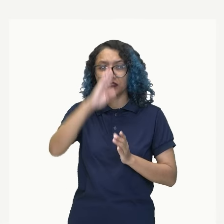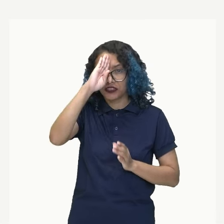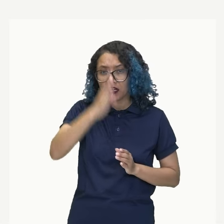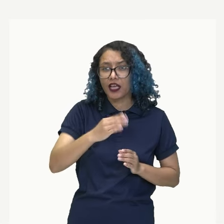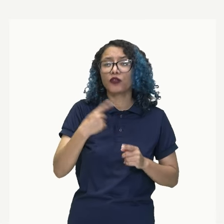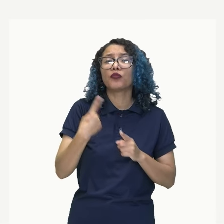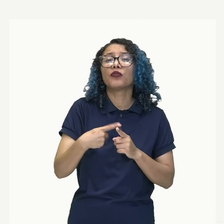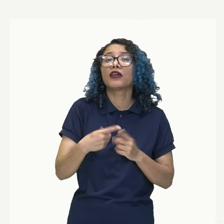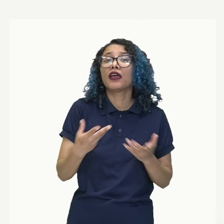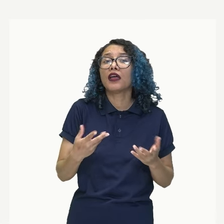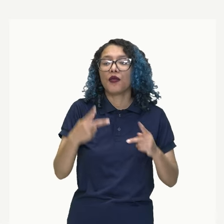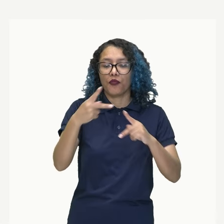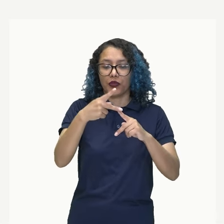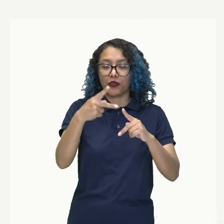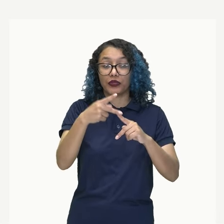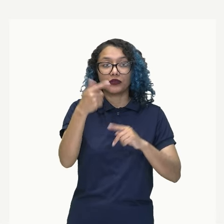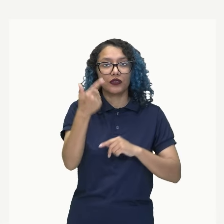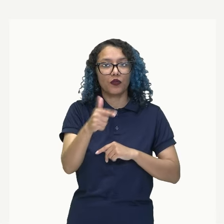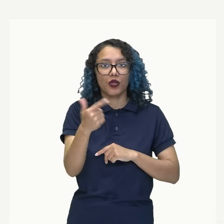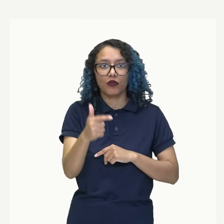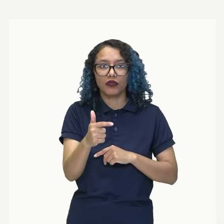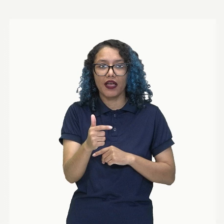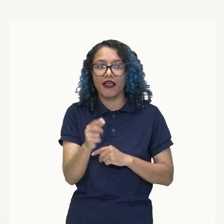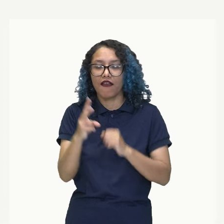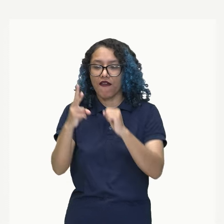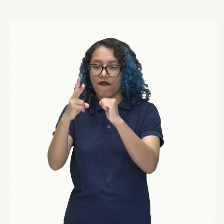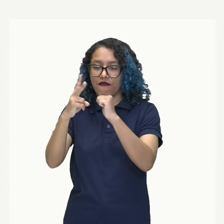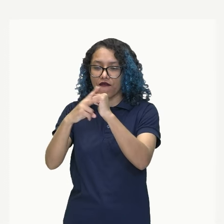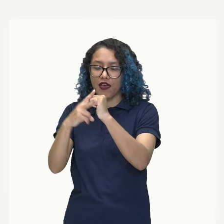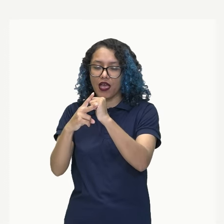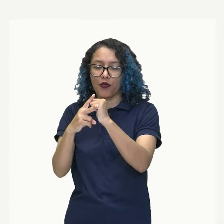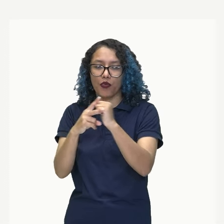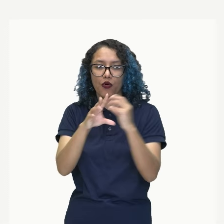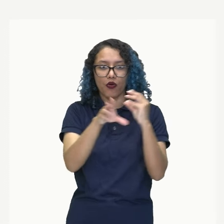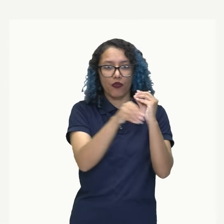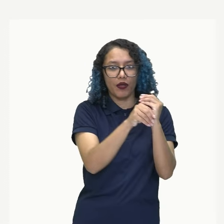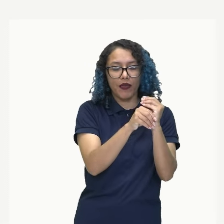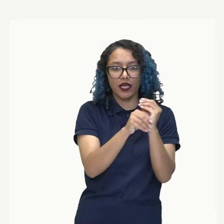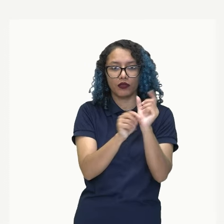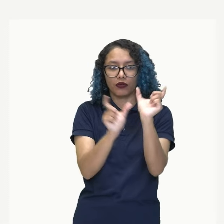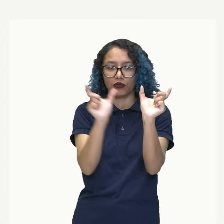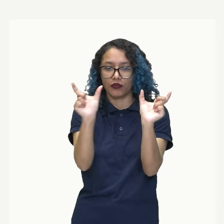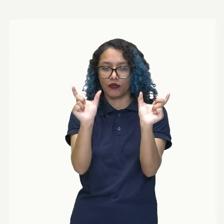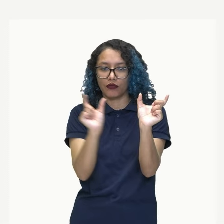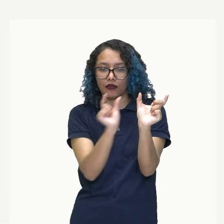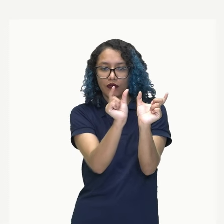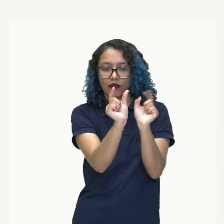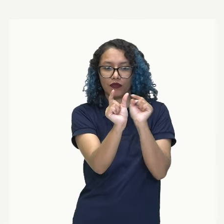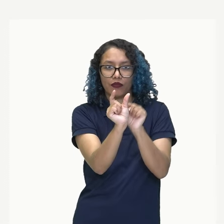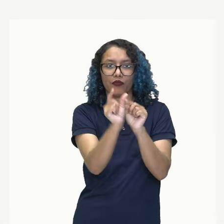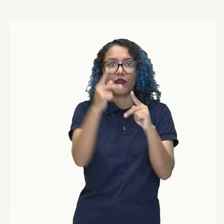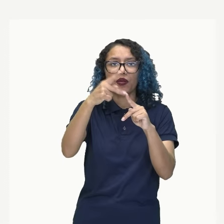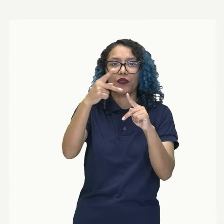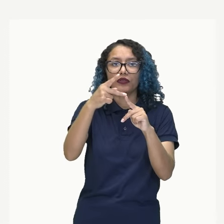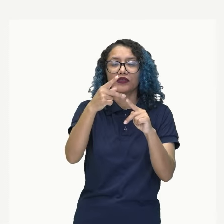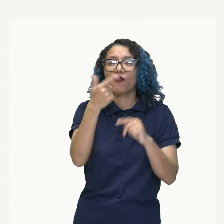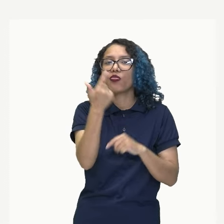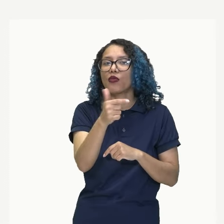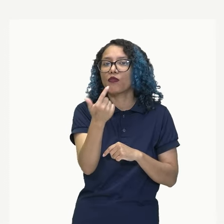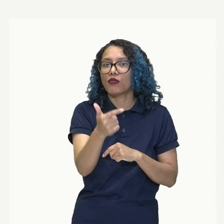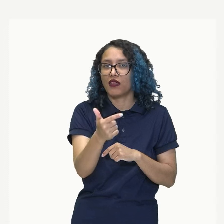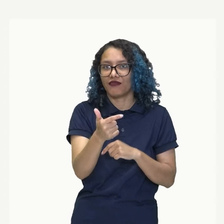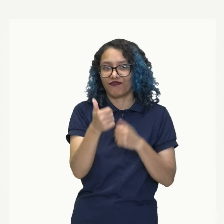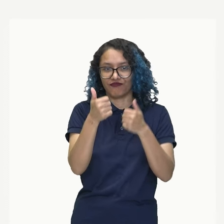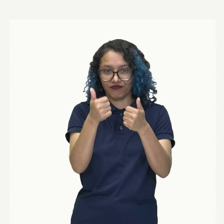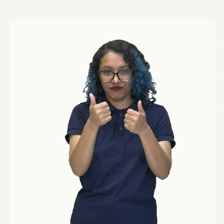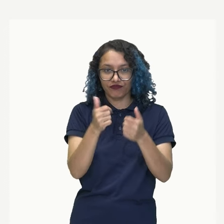Porque não tem preposição entre o verbo e o seu complemento, tá? Então, o meu verbo é transitivo direto e o